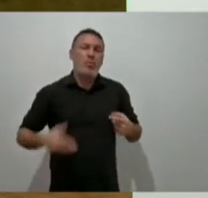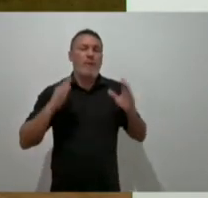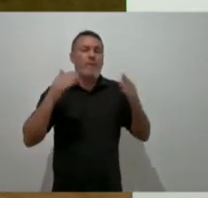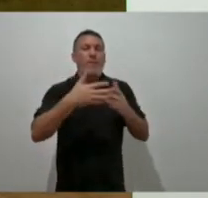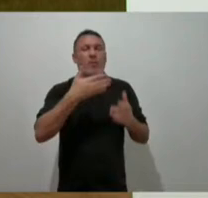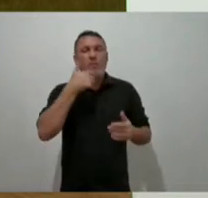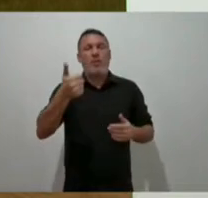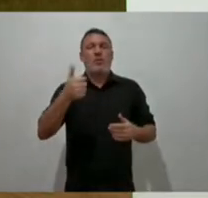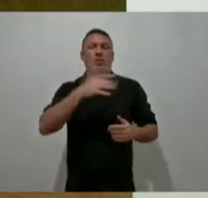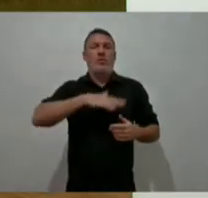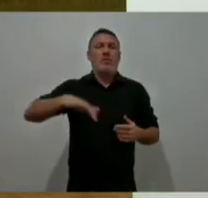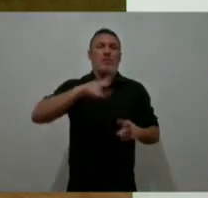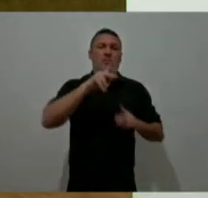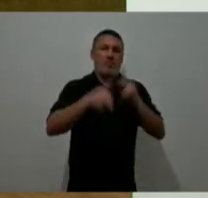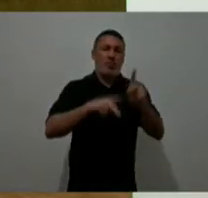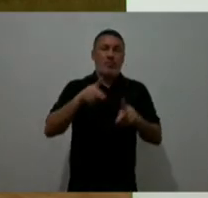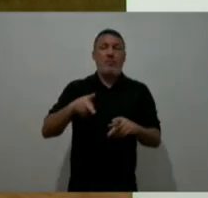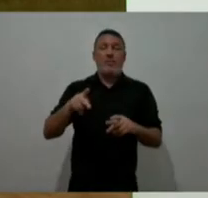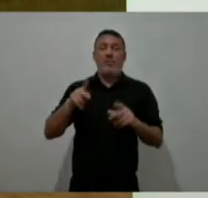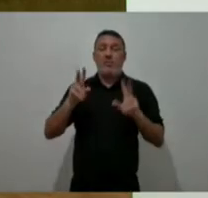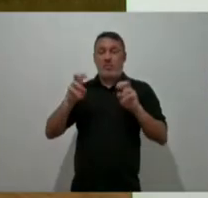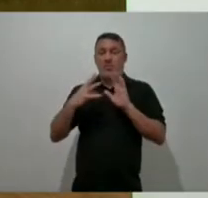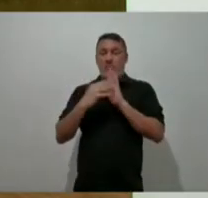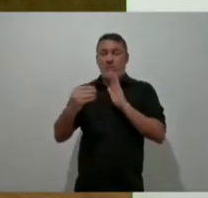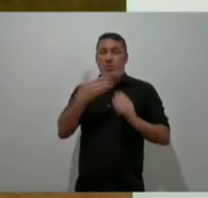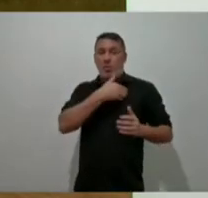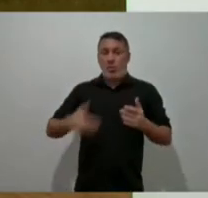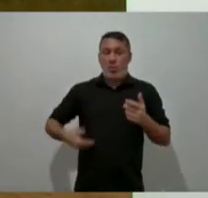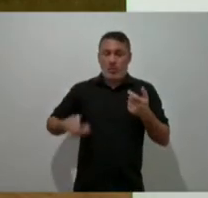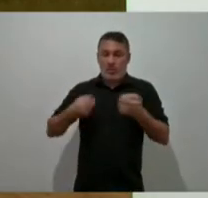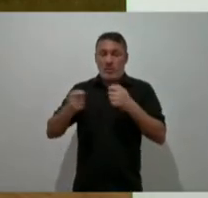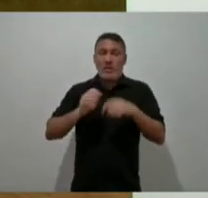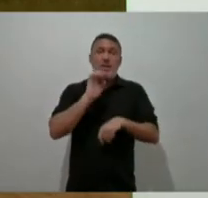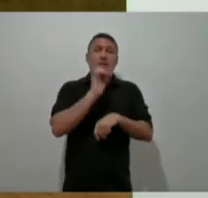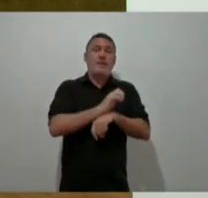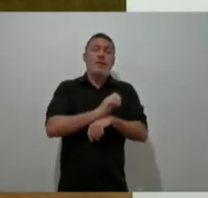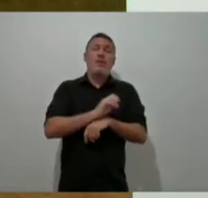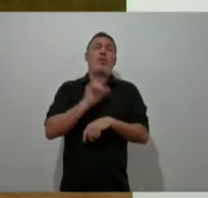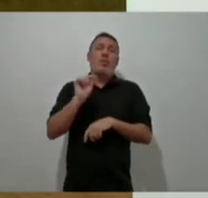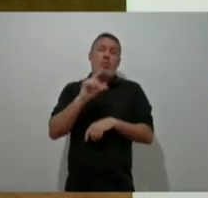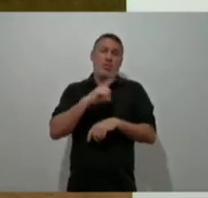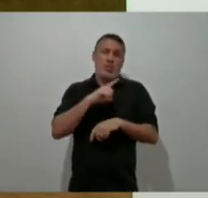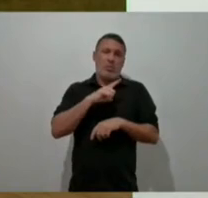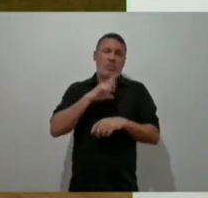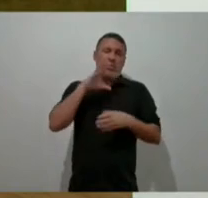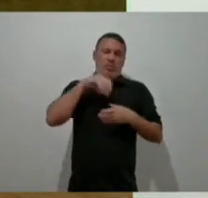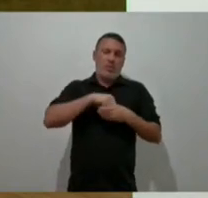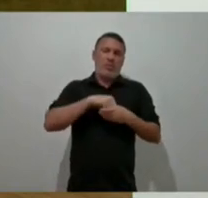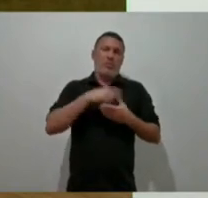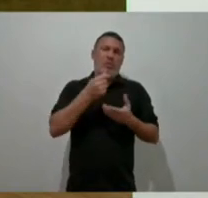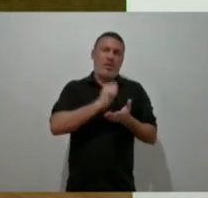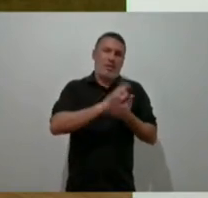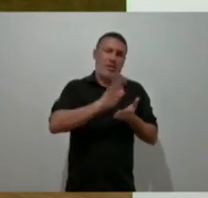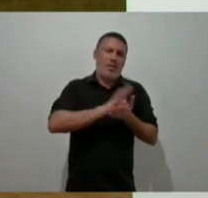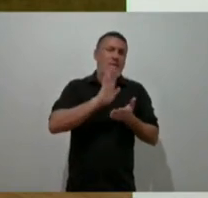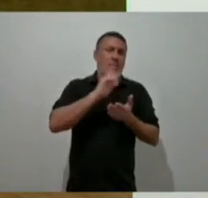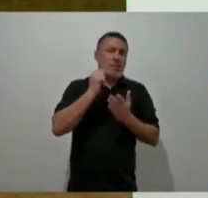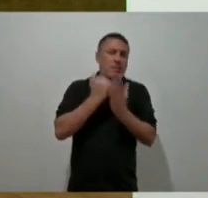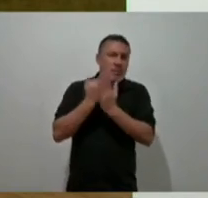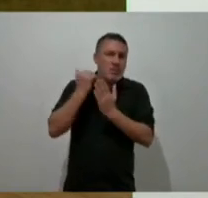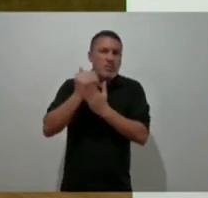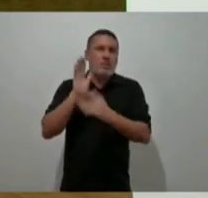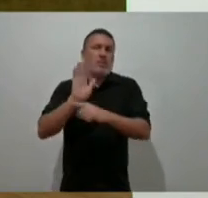governança exige que o Estado vá muito além do seu custo interno, né? Então, acho que isso é que permitirá que a gente